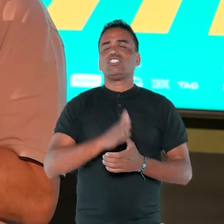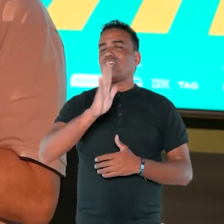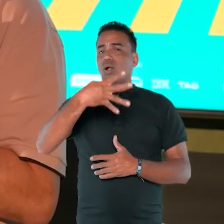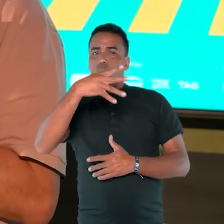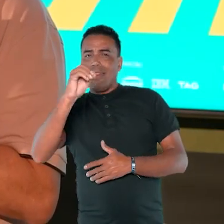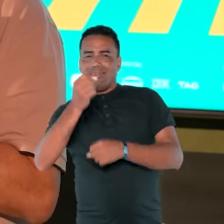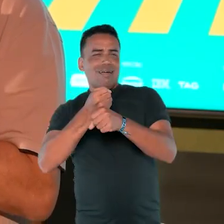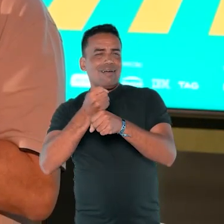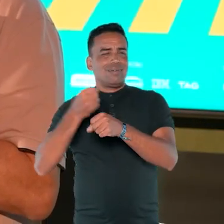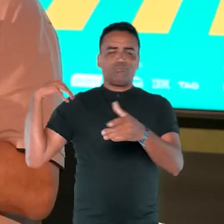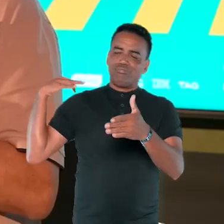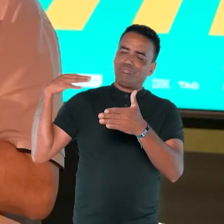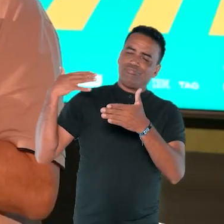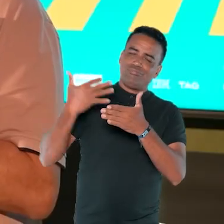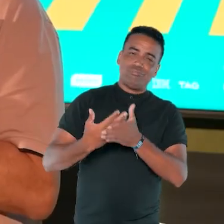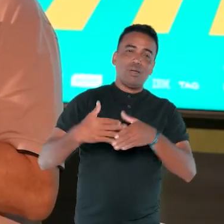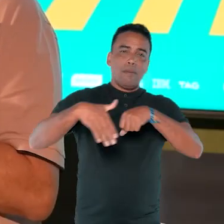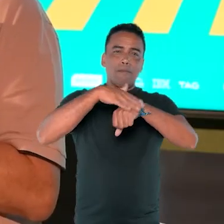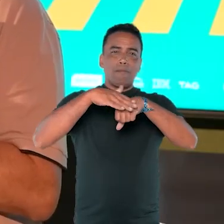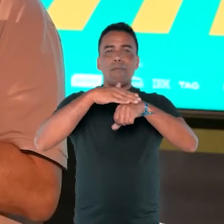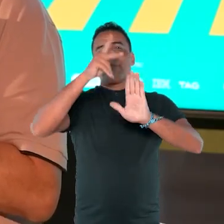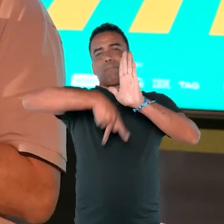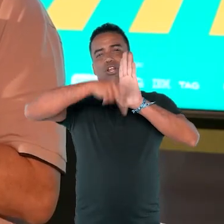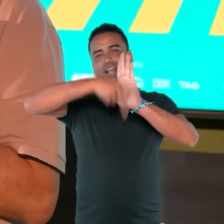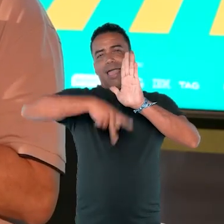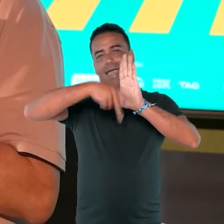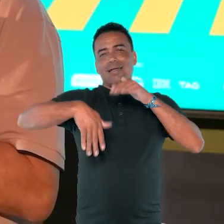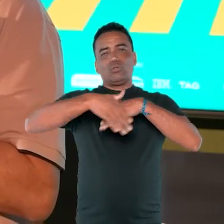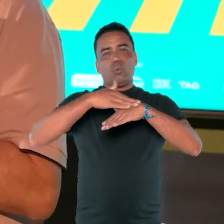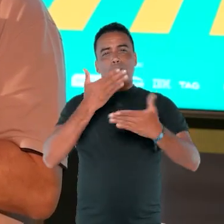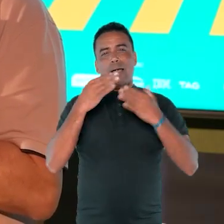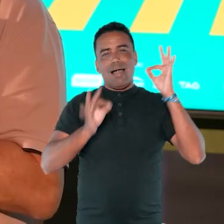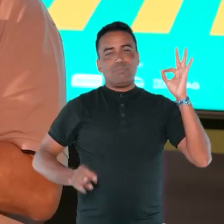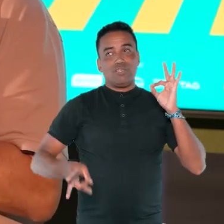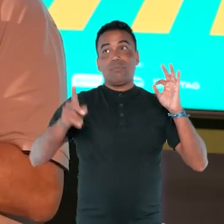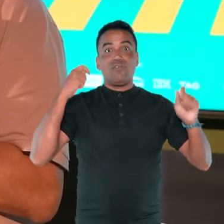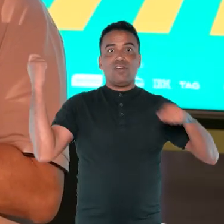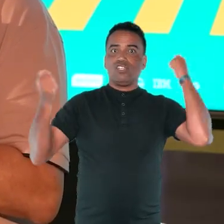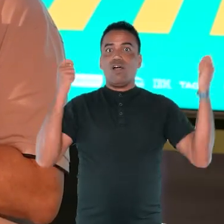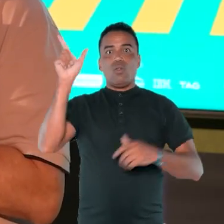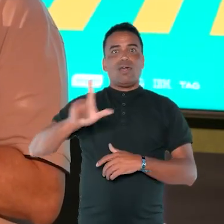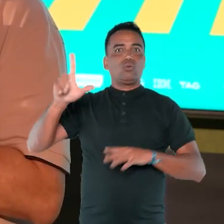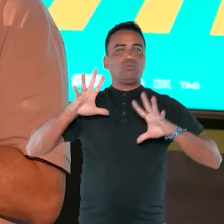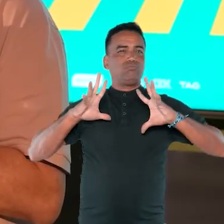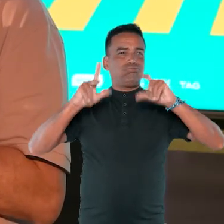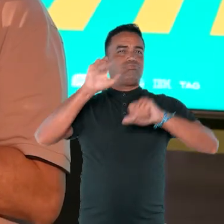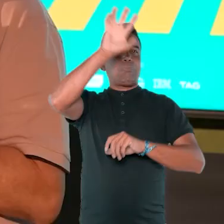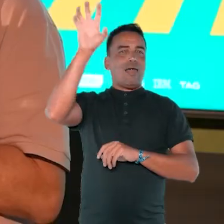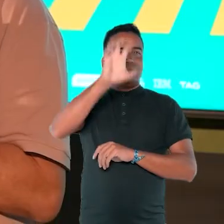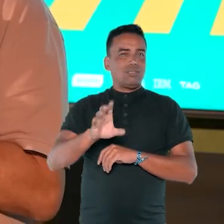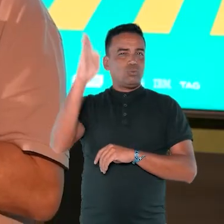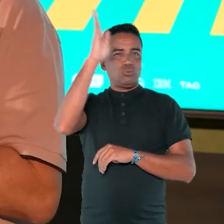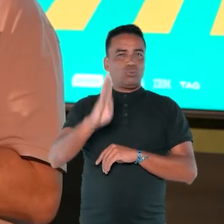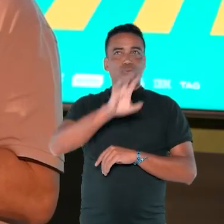anos. Sempre um papo, festivais literários pelo país afora. Mas esse projeto em especial está sendo uma renovação,